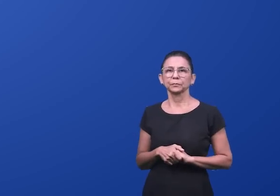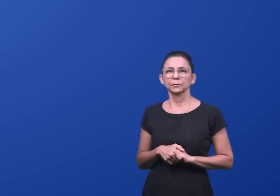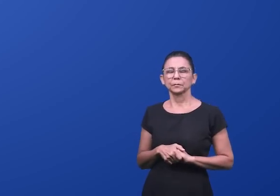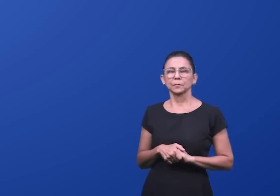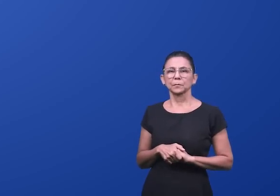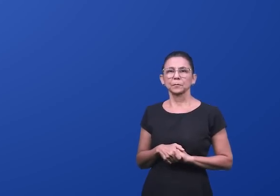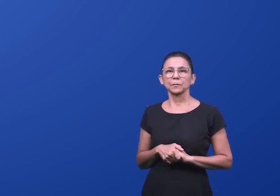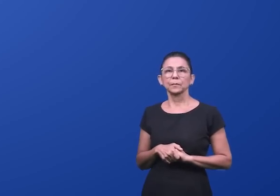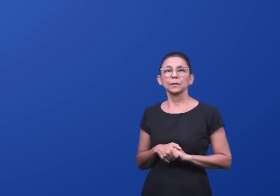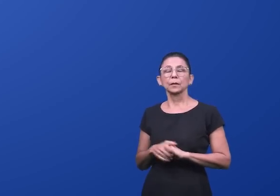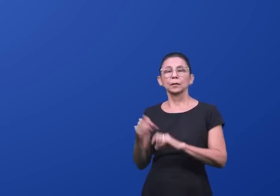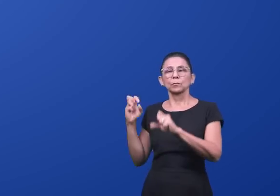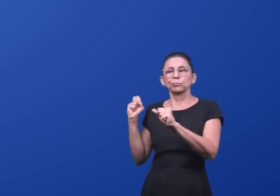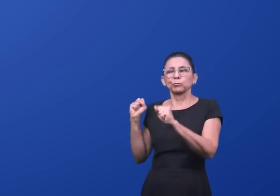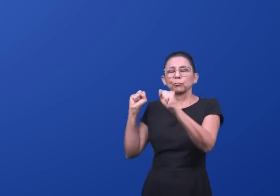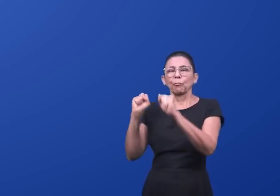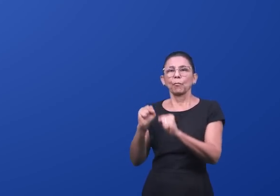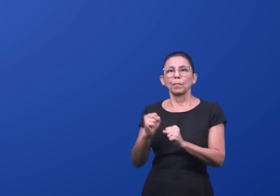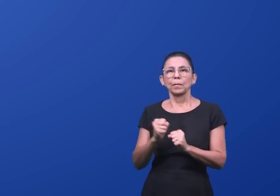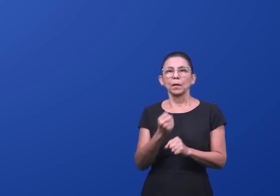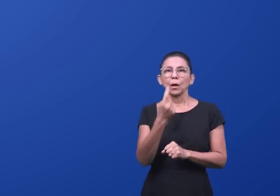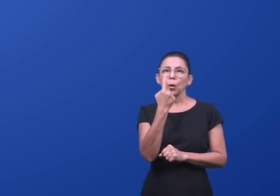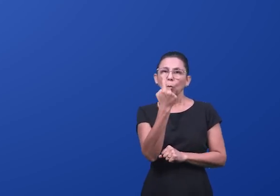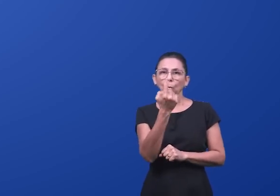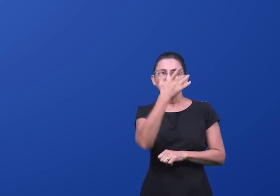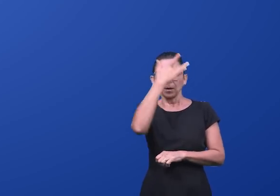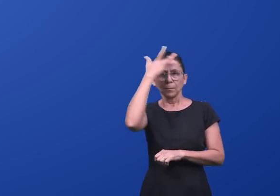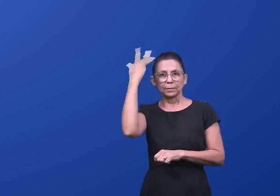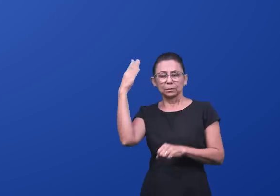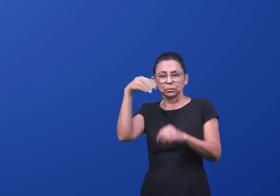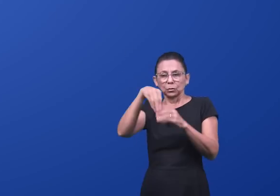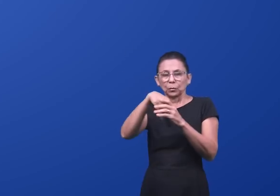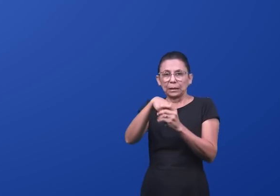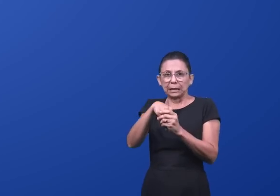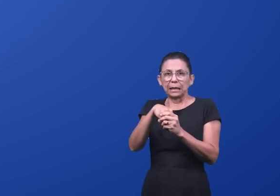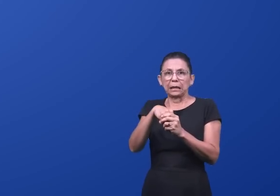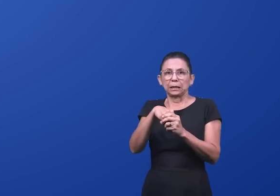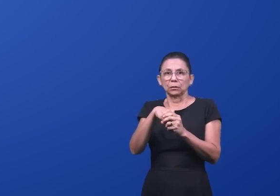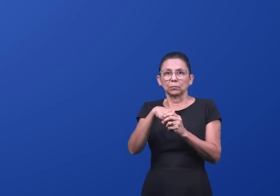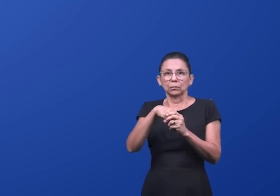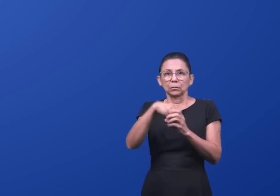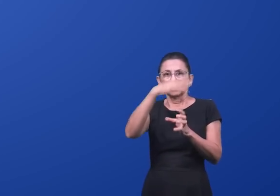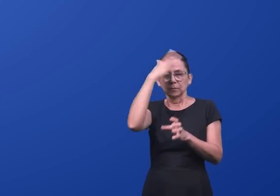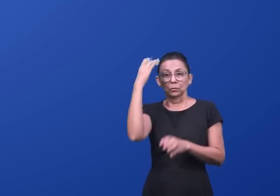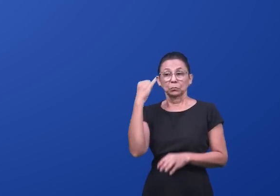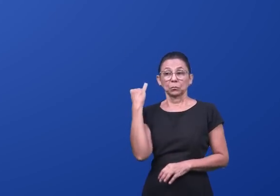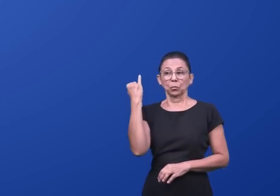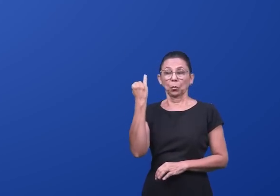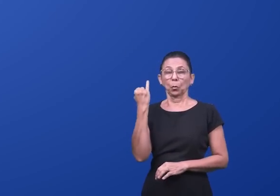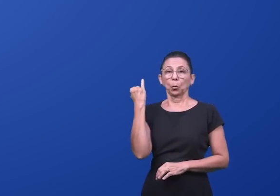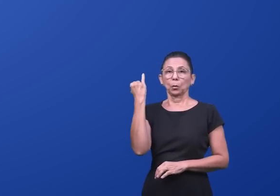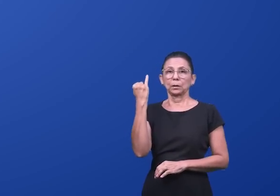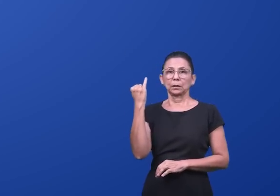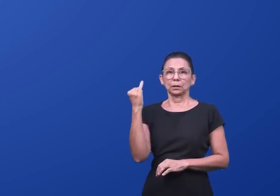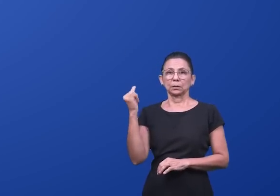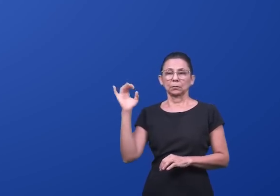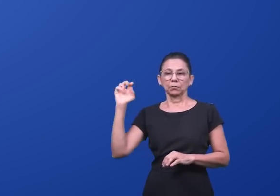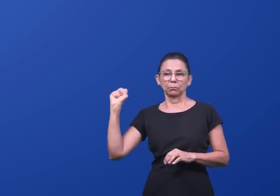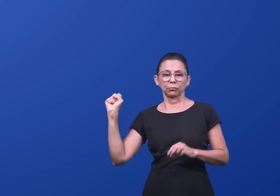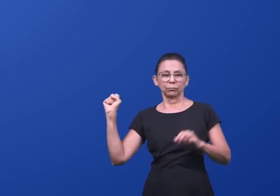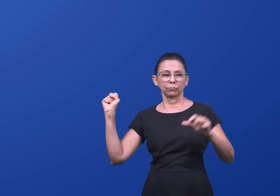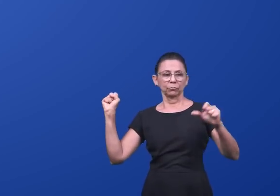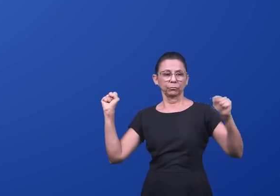uma cadeira coberta, fechada, utilizada como meio de transporte para carregar uma pessoa,